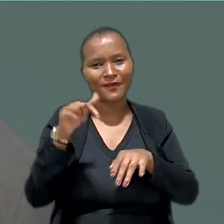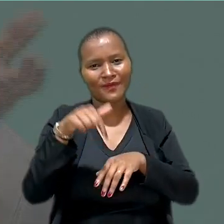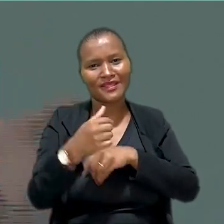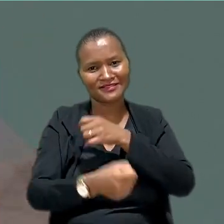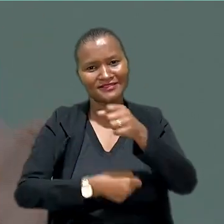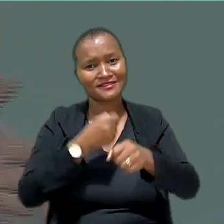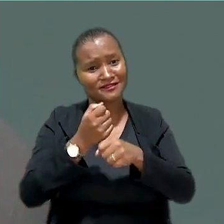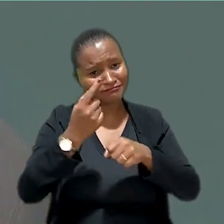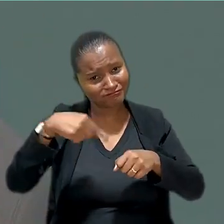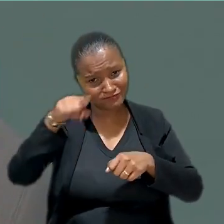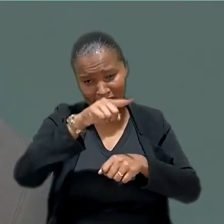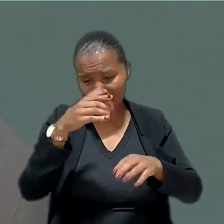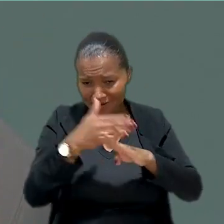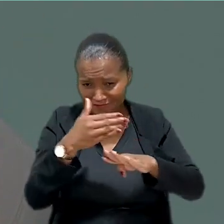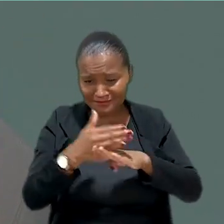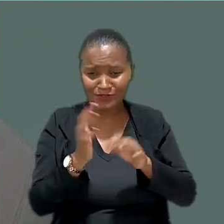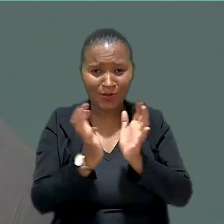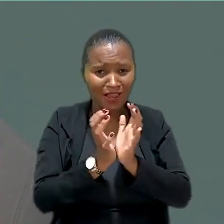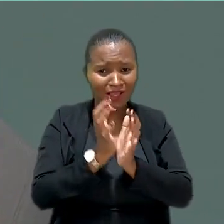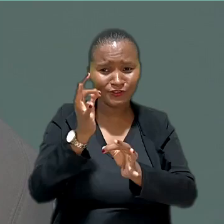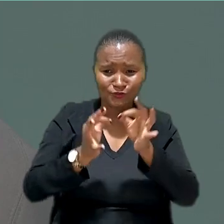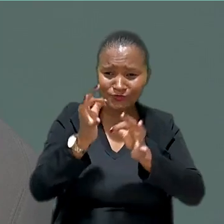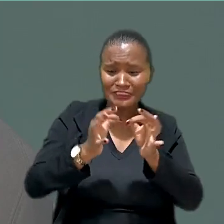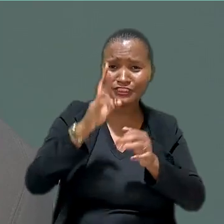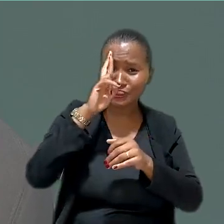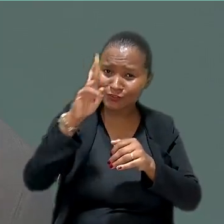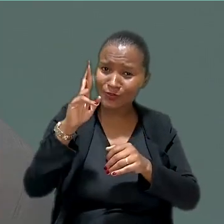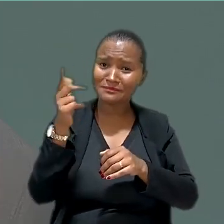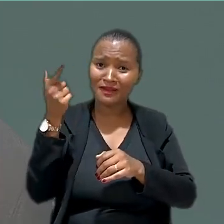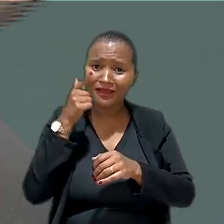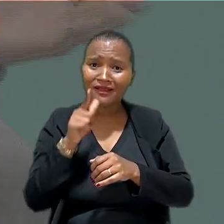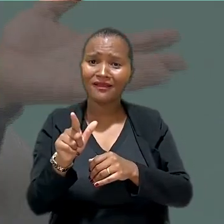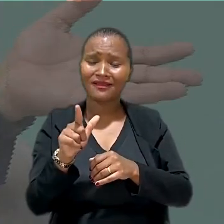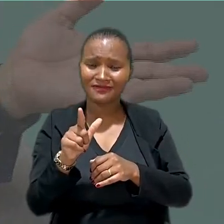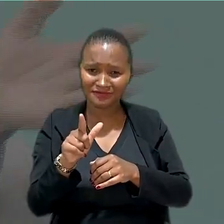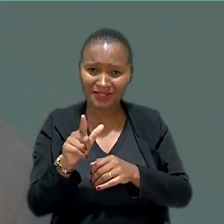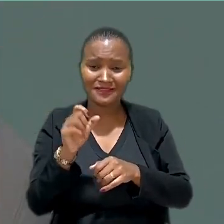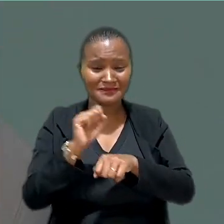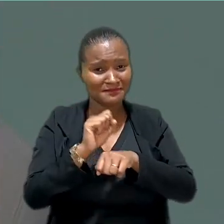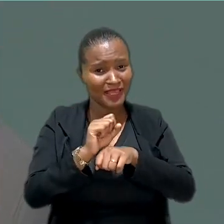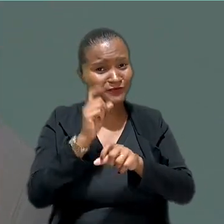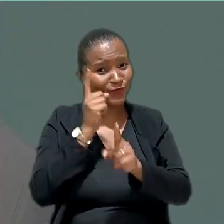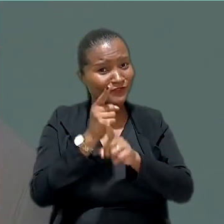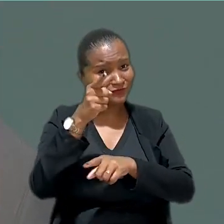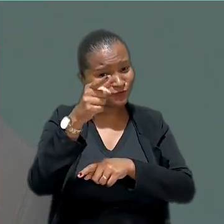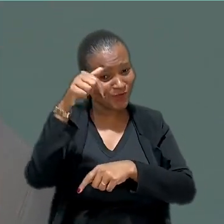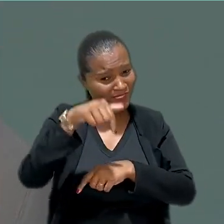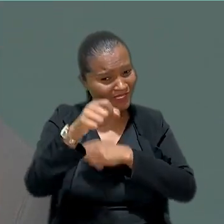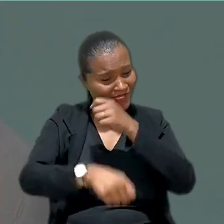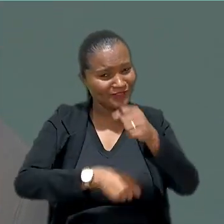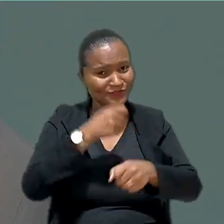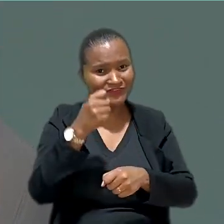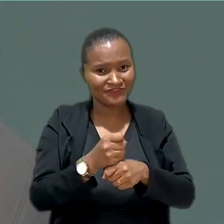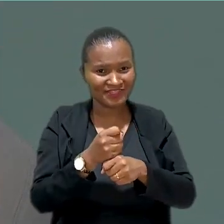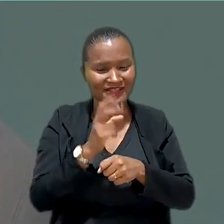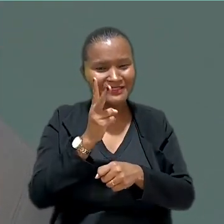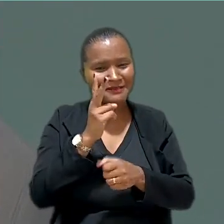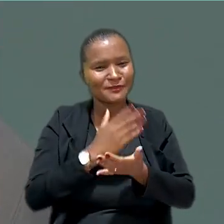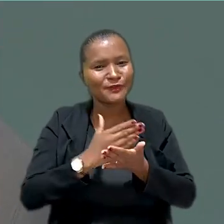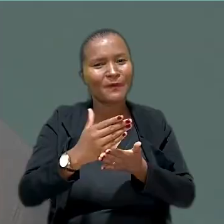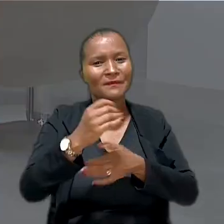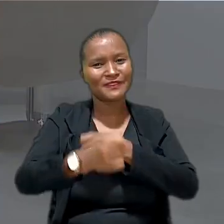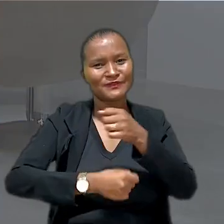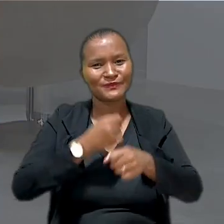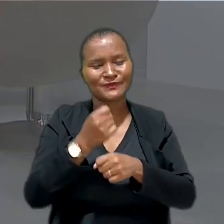portanto, participem, colegas juízes e diretores, para ganharem, enfim, esperamos encontrá-los aqui o ano que vem para receber a premiação, que é sempre no início do